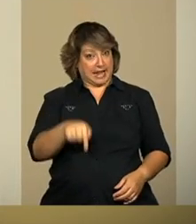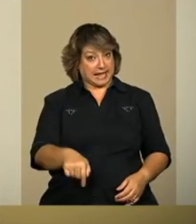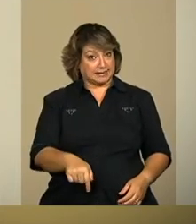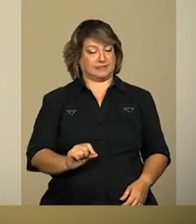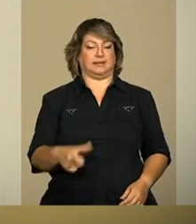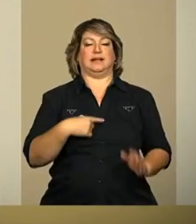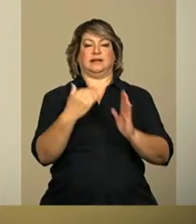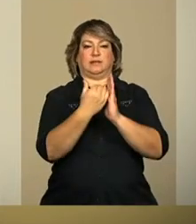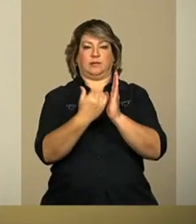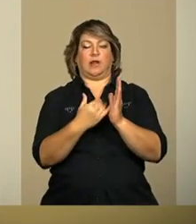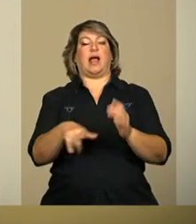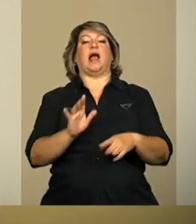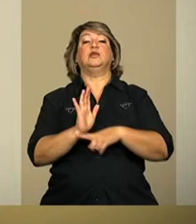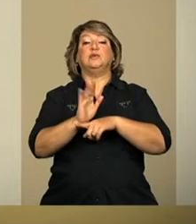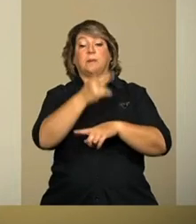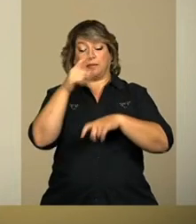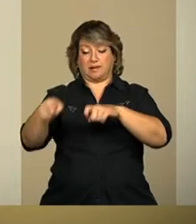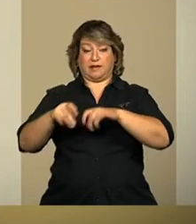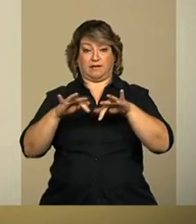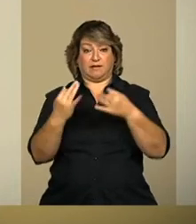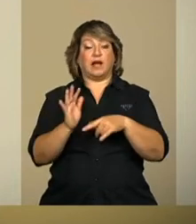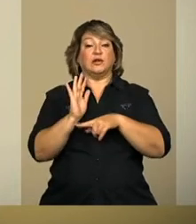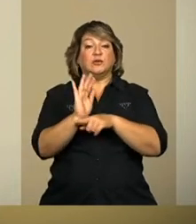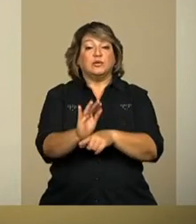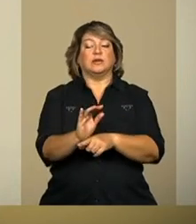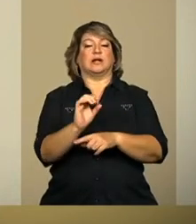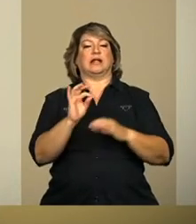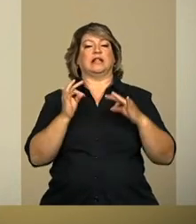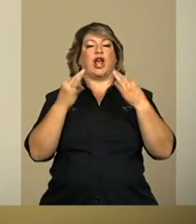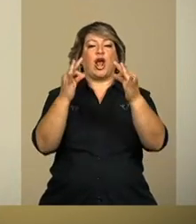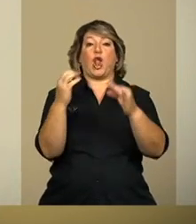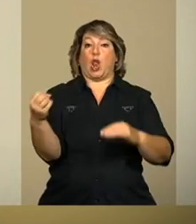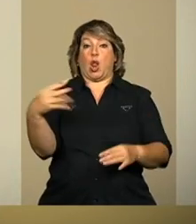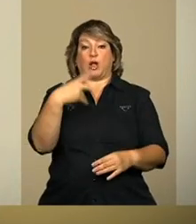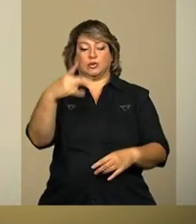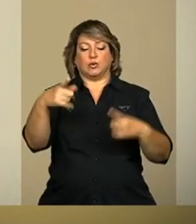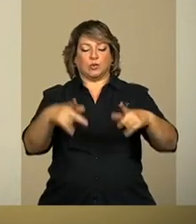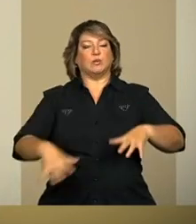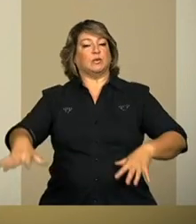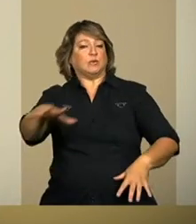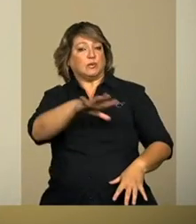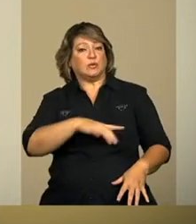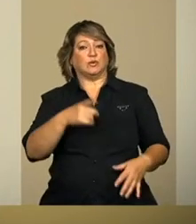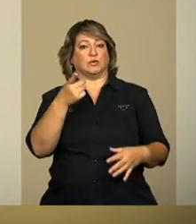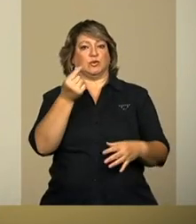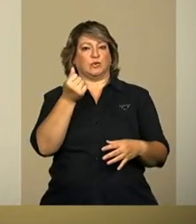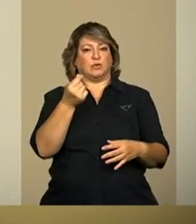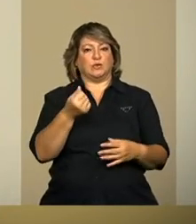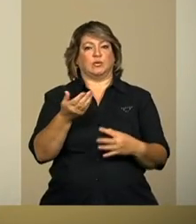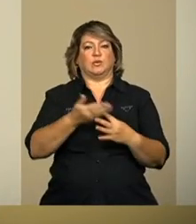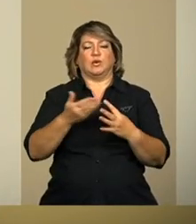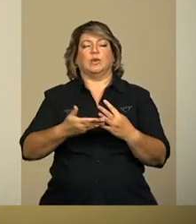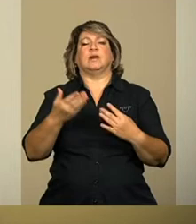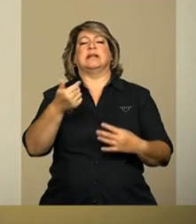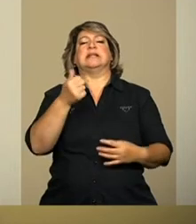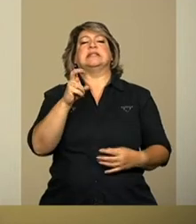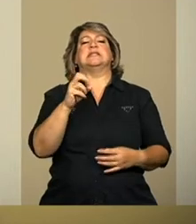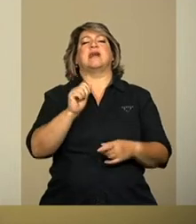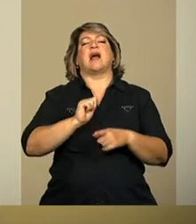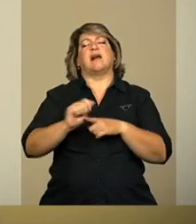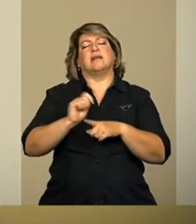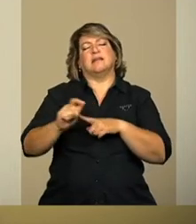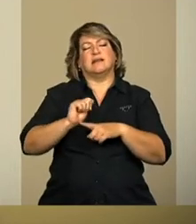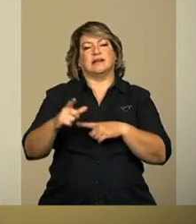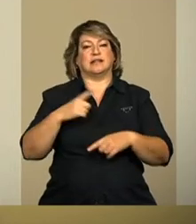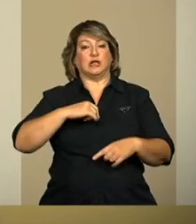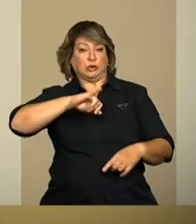agricultor familiar a levar tecnologias inovadoras para sua propriedade com financiamento de 15 anos e juros de